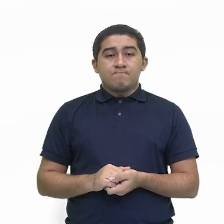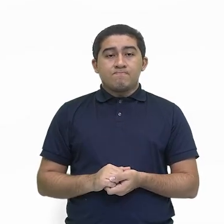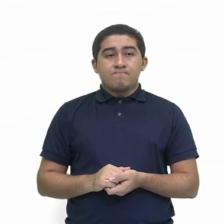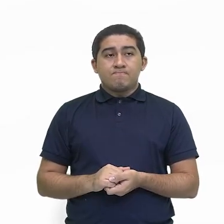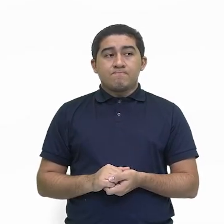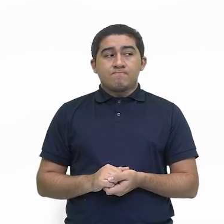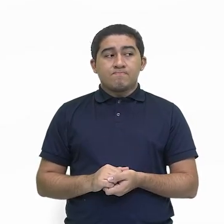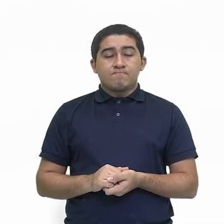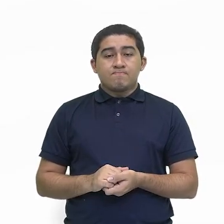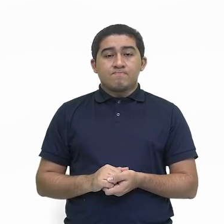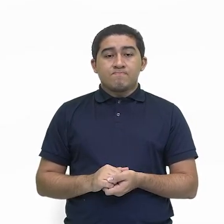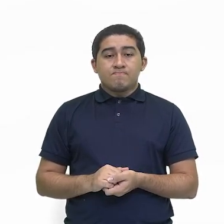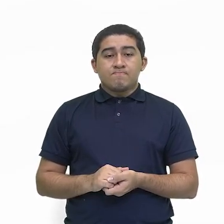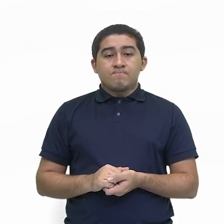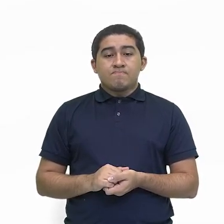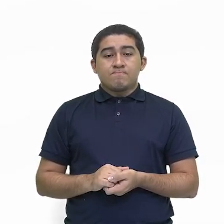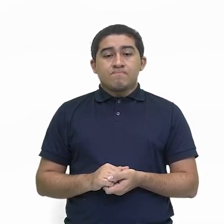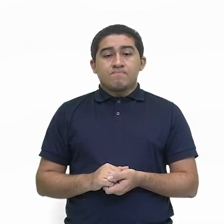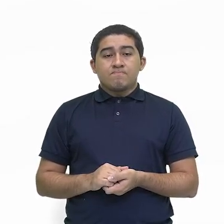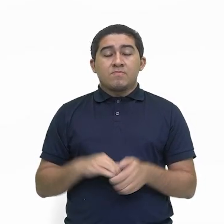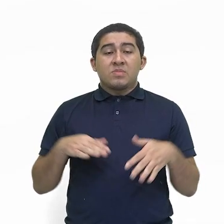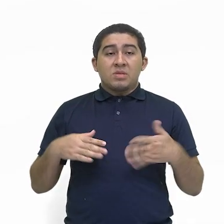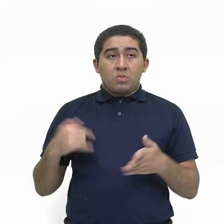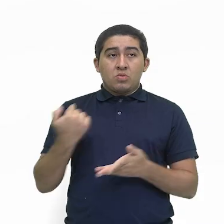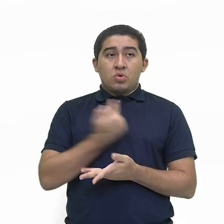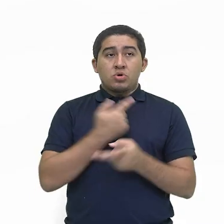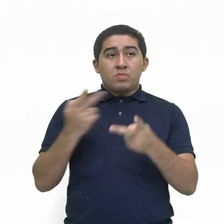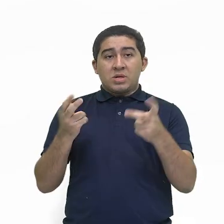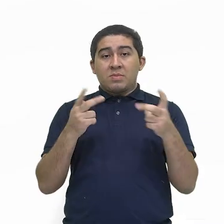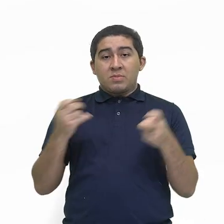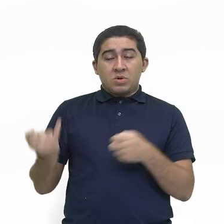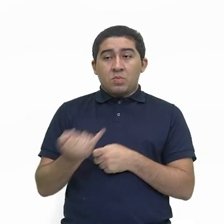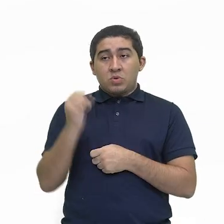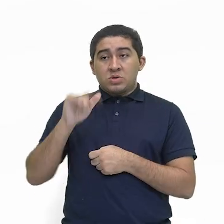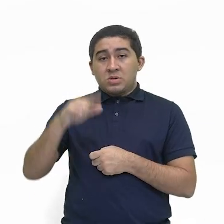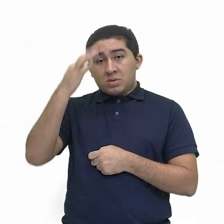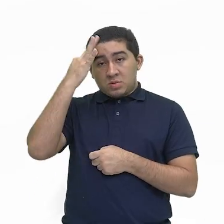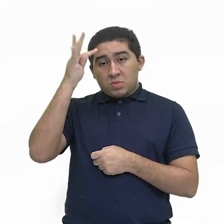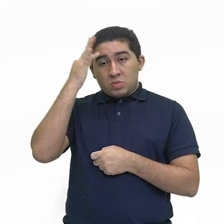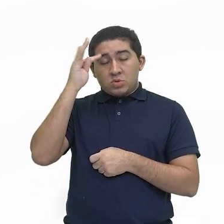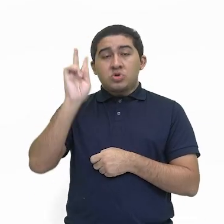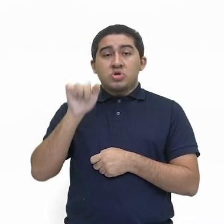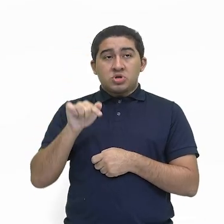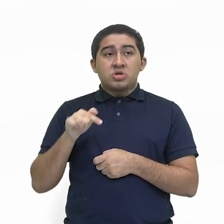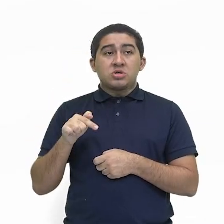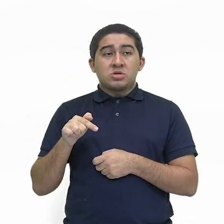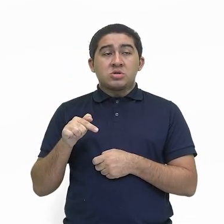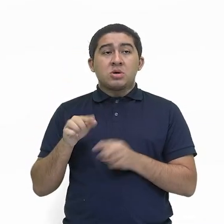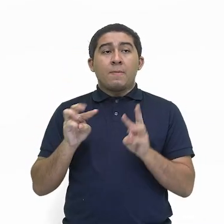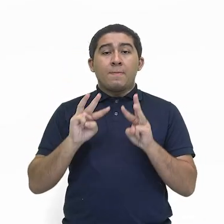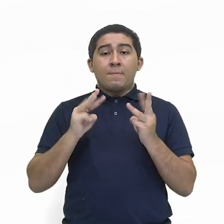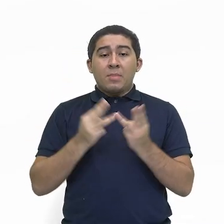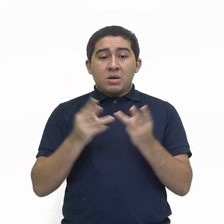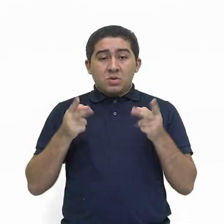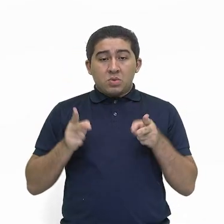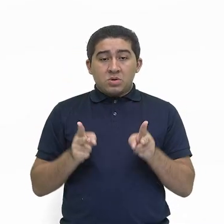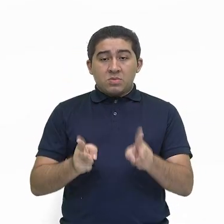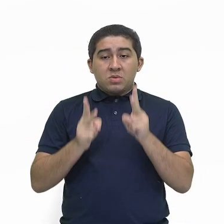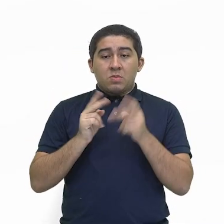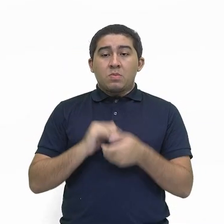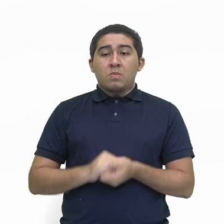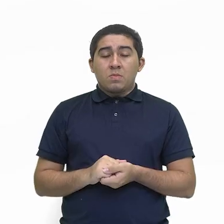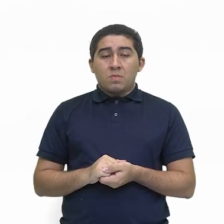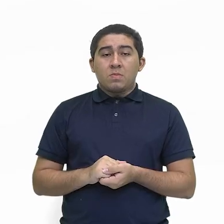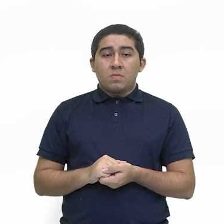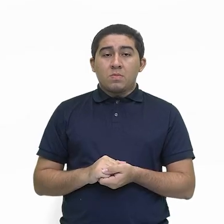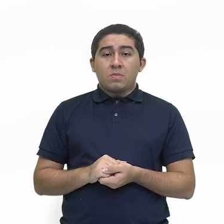bem, então a gente viu a importância, né, dessa lei da conservação de massa para a